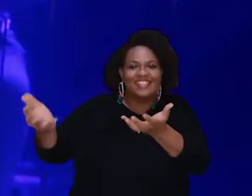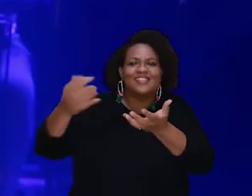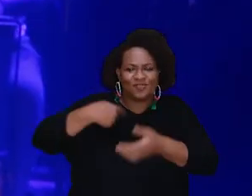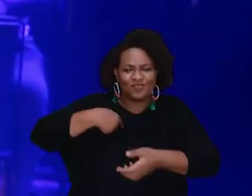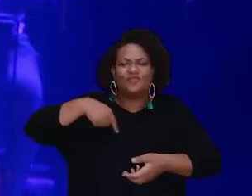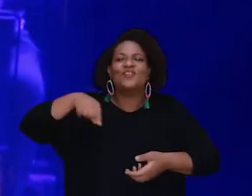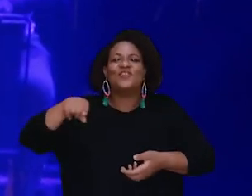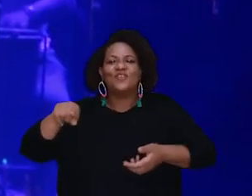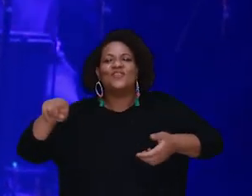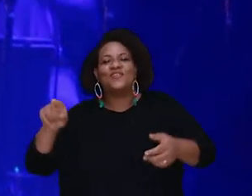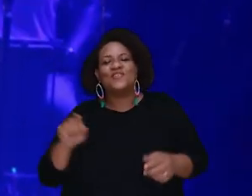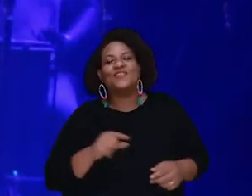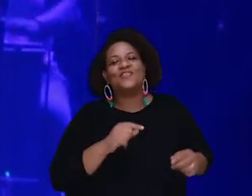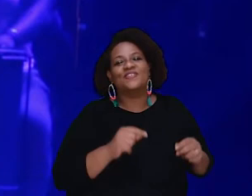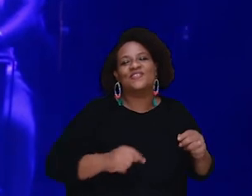levar. Eu vou